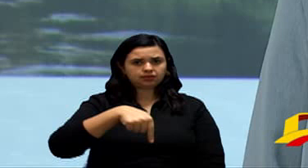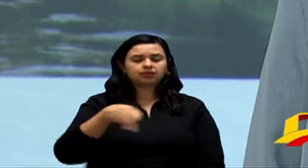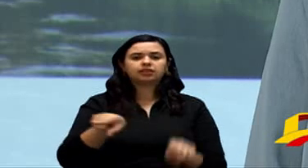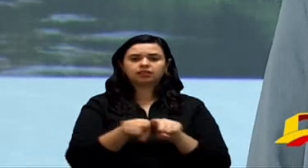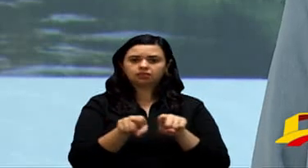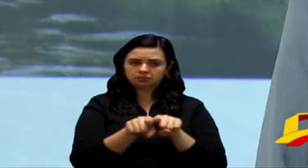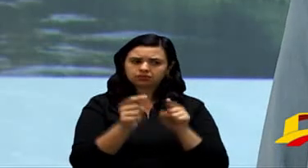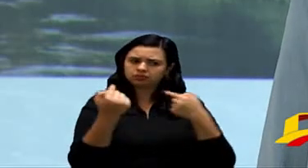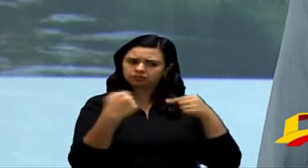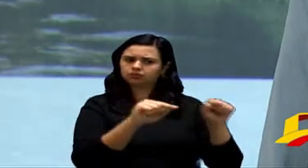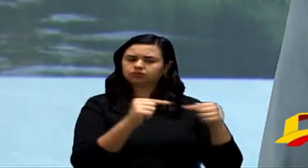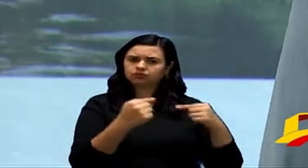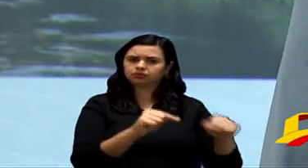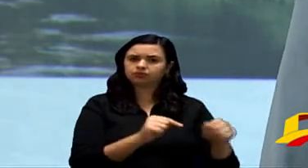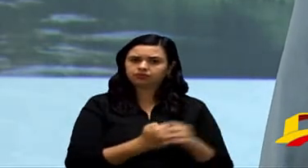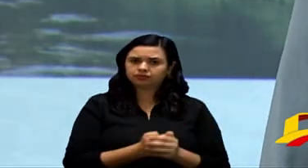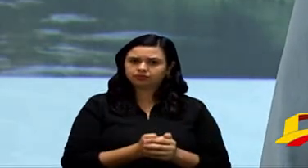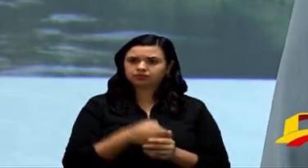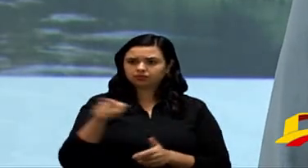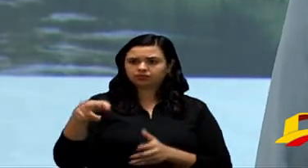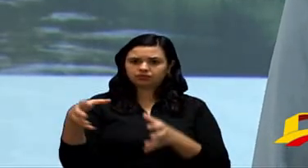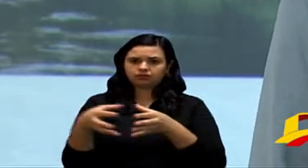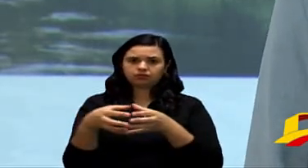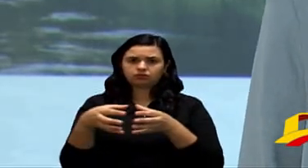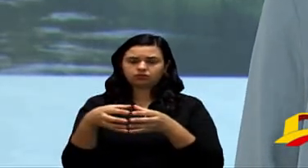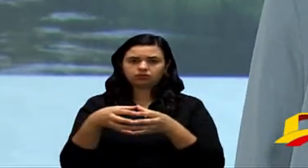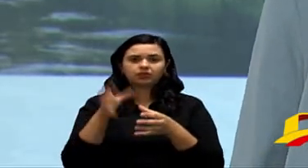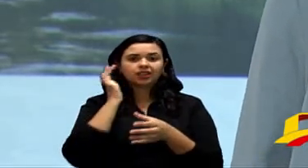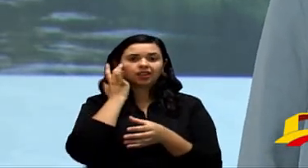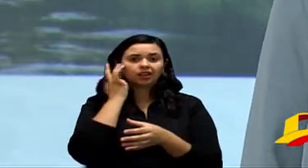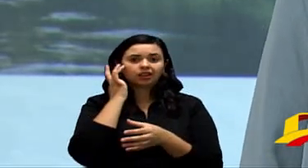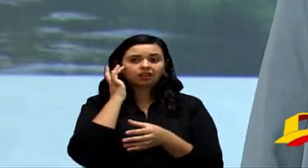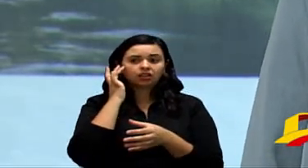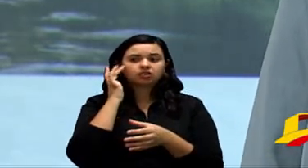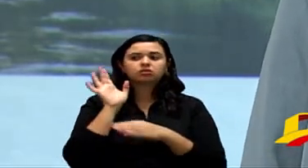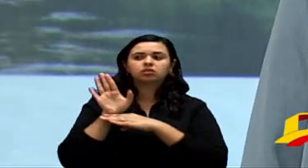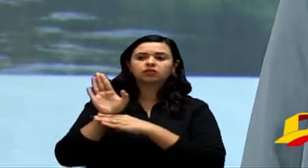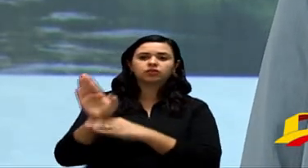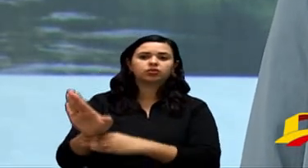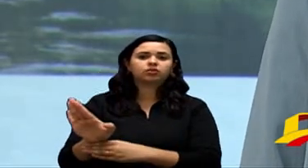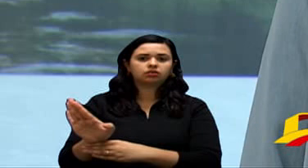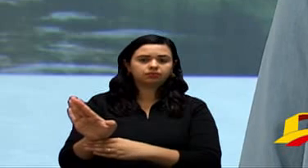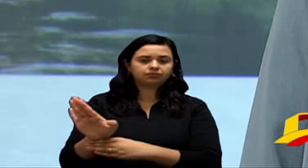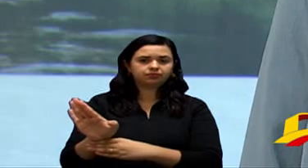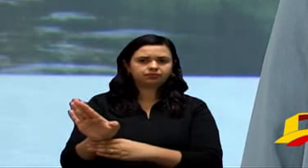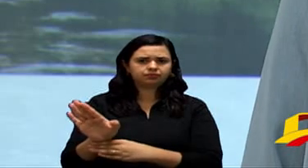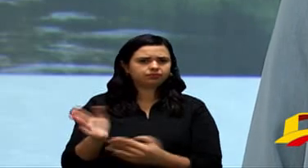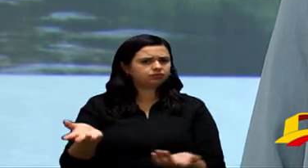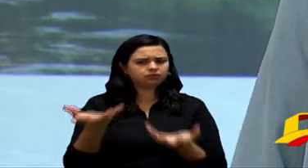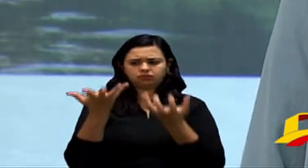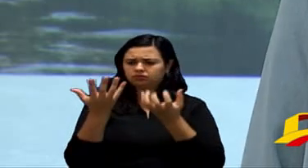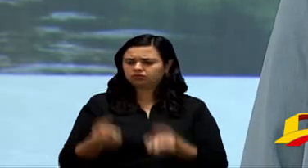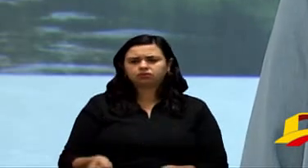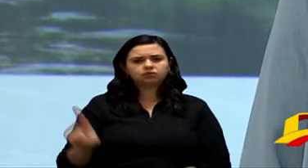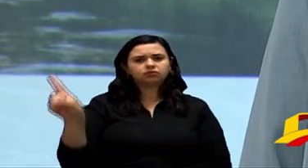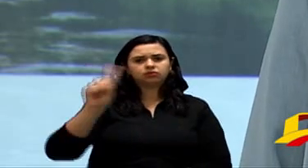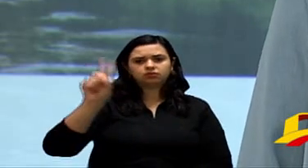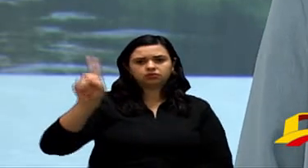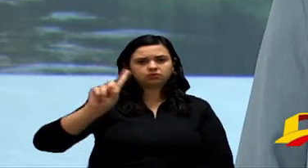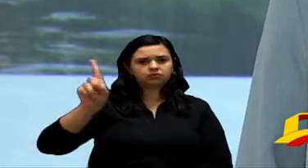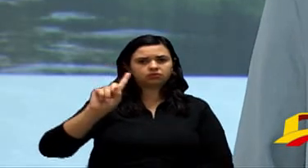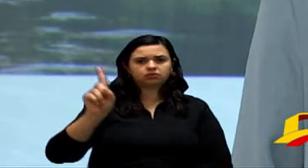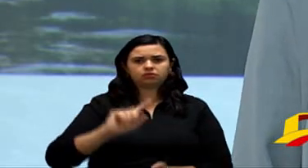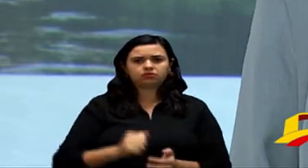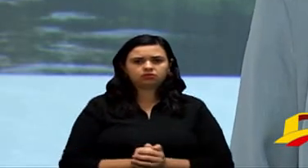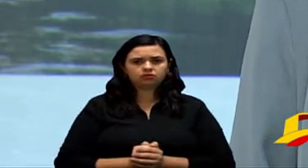aqueles que elas pensavam que estavam defendendo eu não aceito esse posicionamento